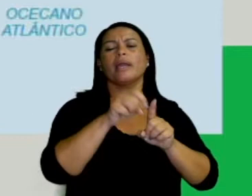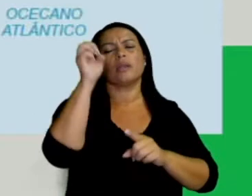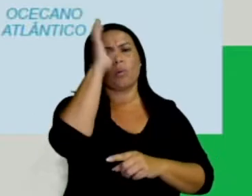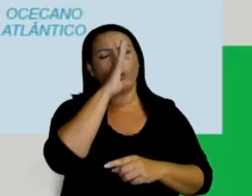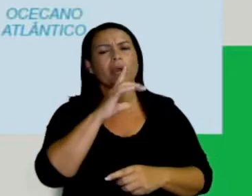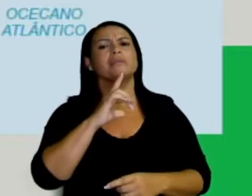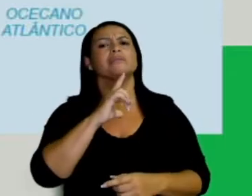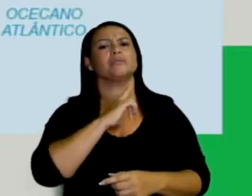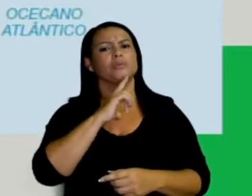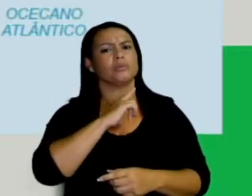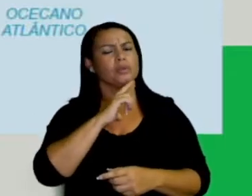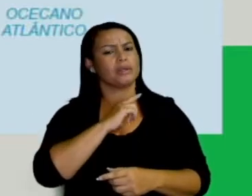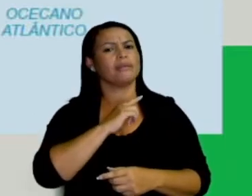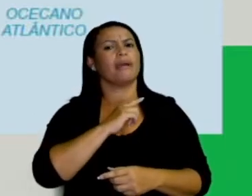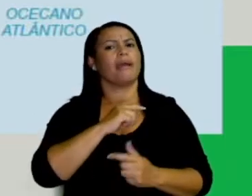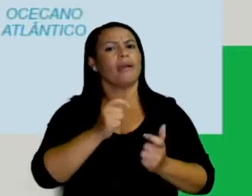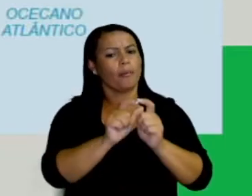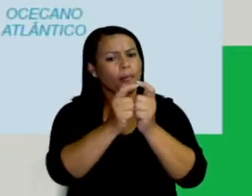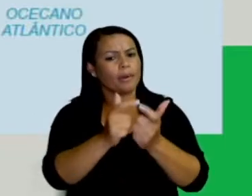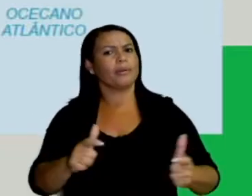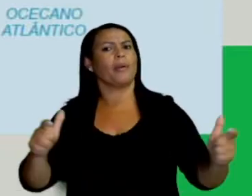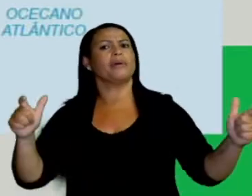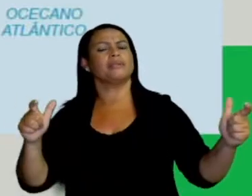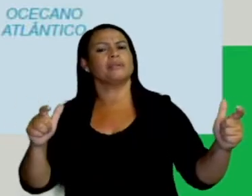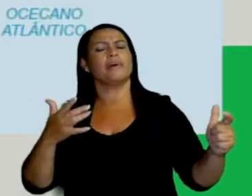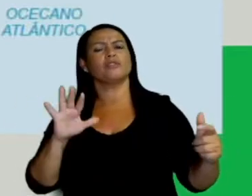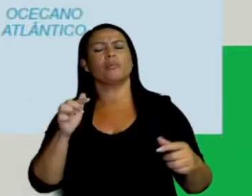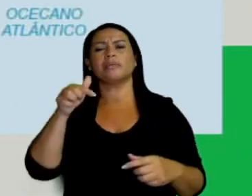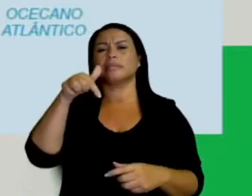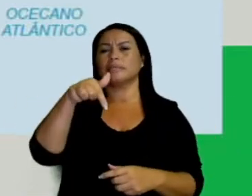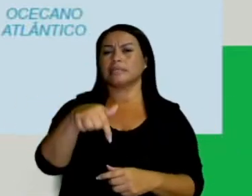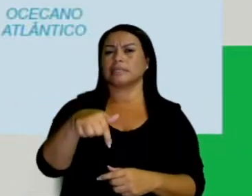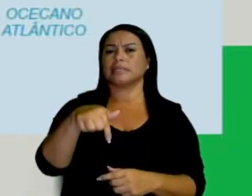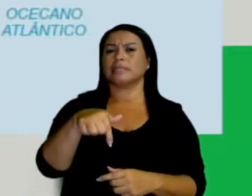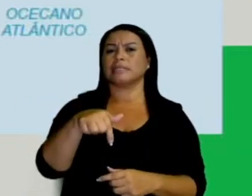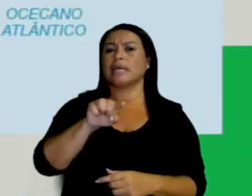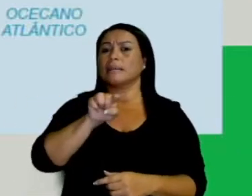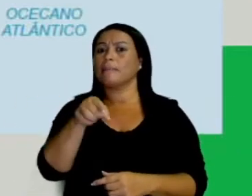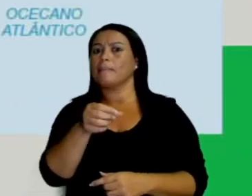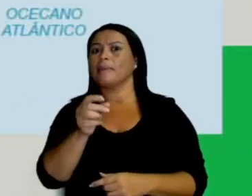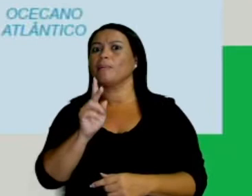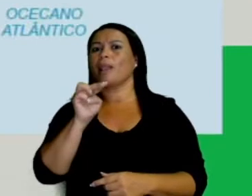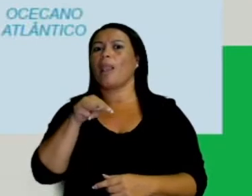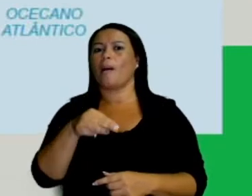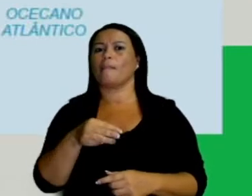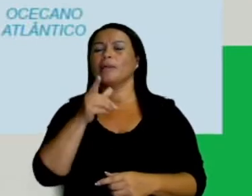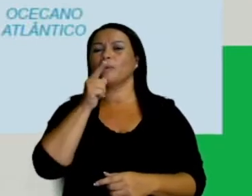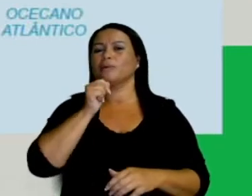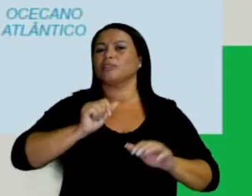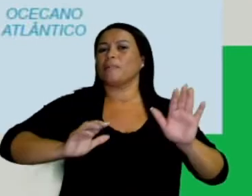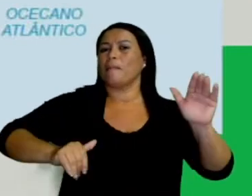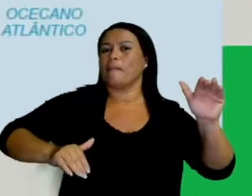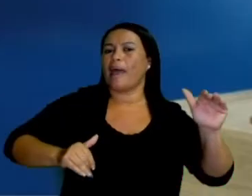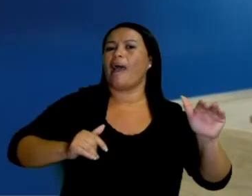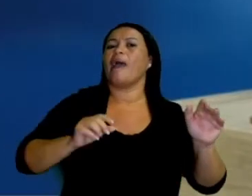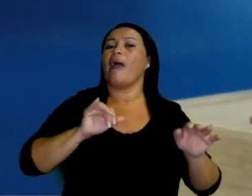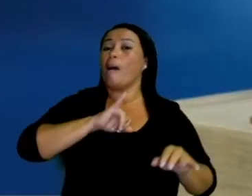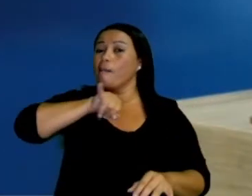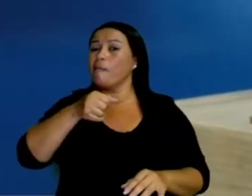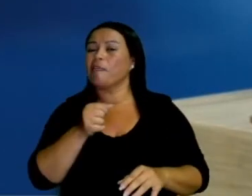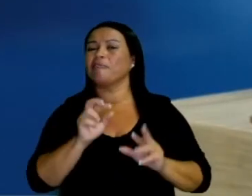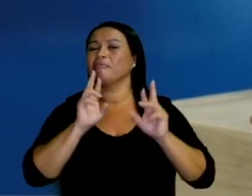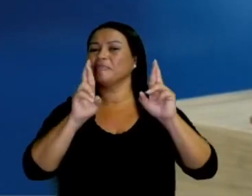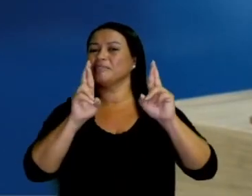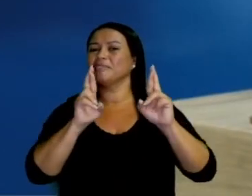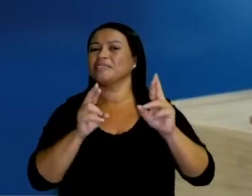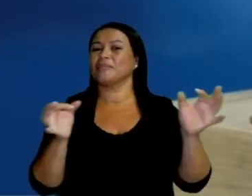um litoral bastante extenso com mais de 7 mil quilômetros de praias e aí a gente aproveita, né, para quando passar essa pandemia e